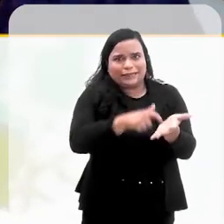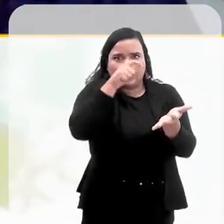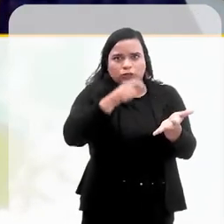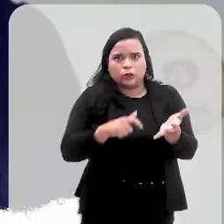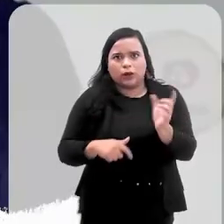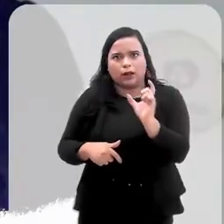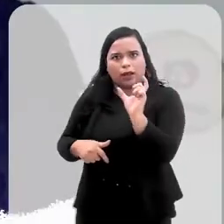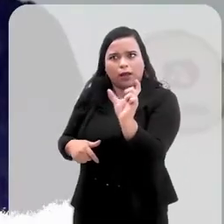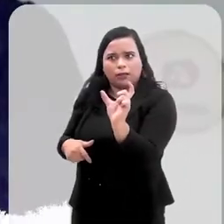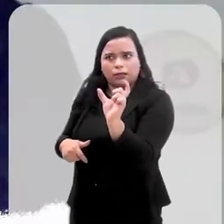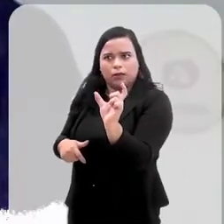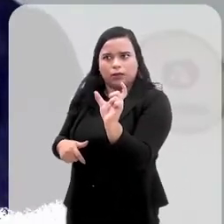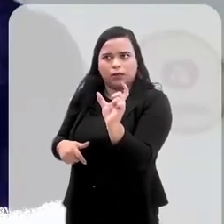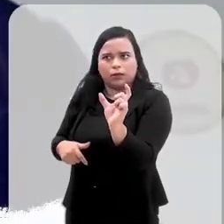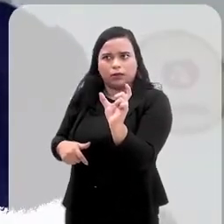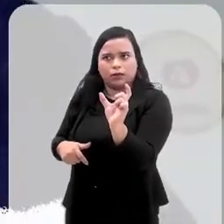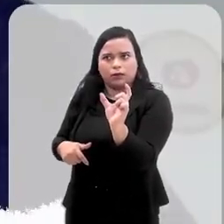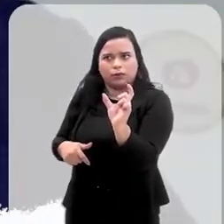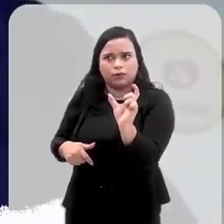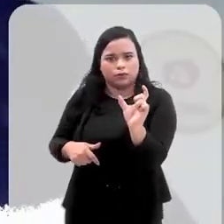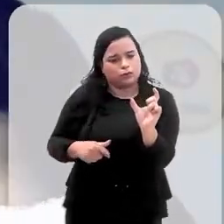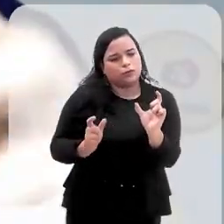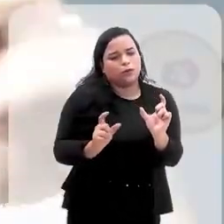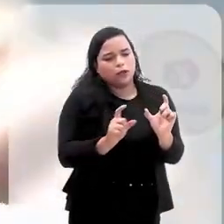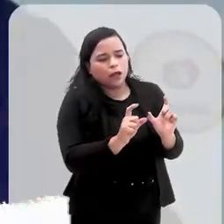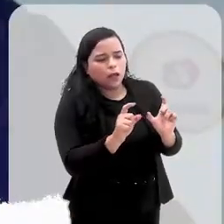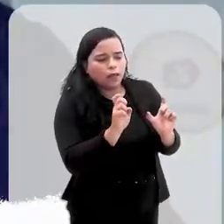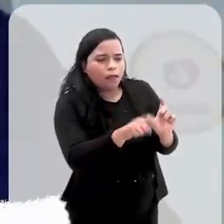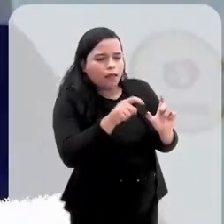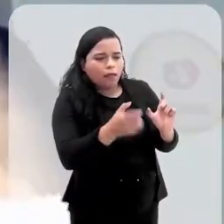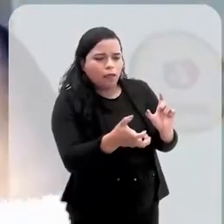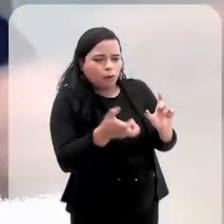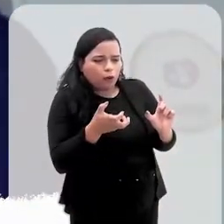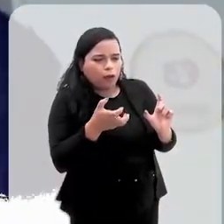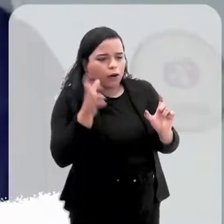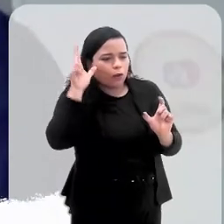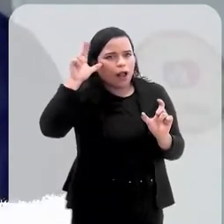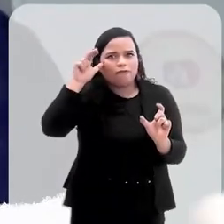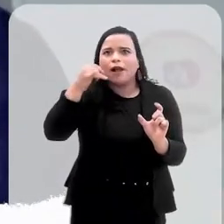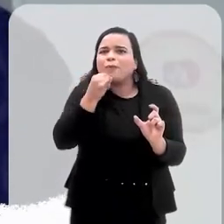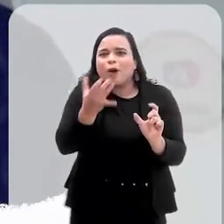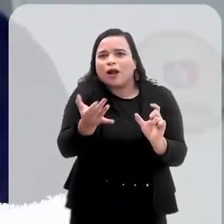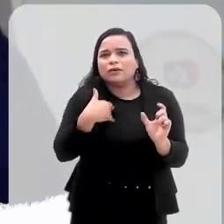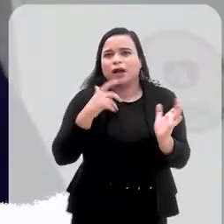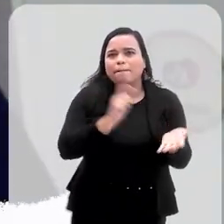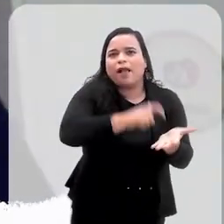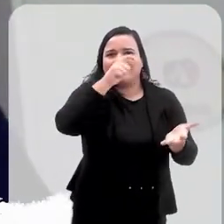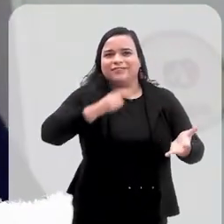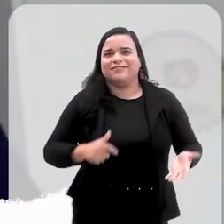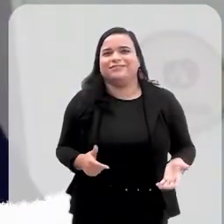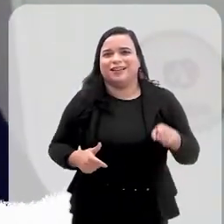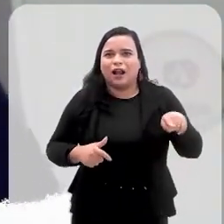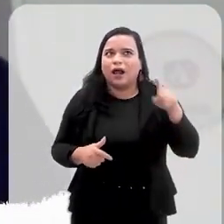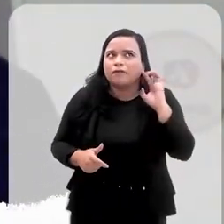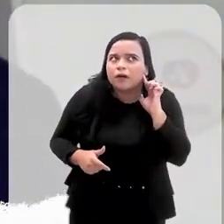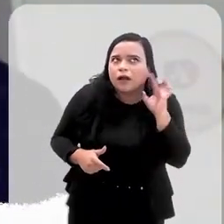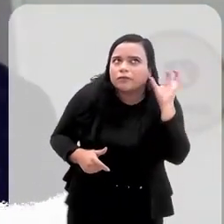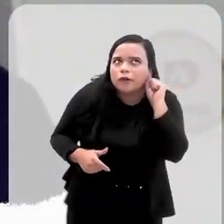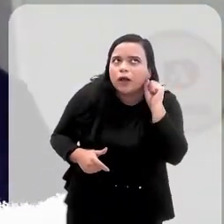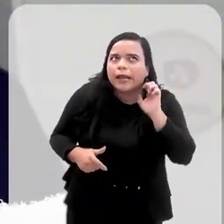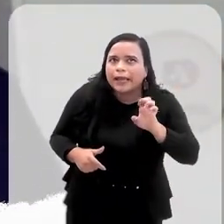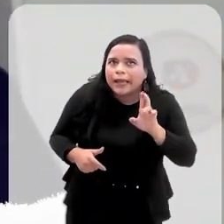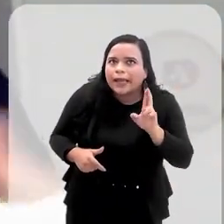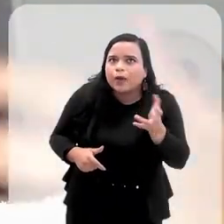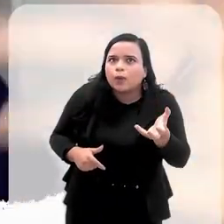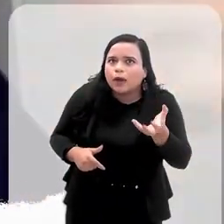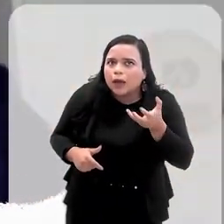cavalo. E aí ele aperta na tecla e fala a frase. O dispositivo fala, eu quero o cavalo. E ele